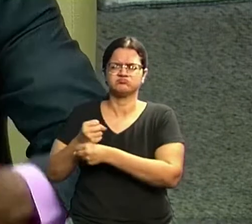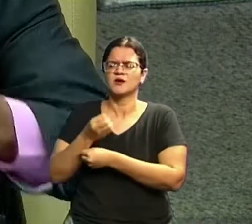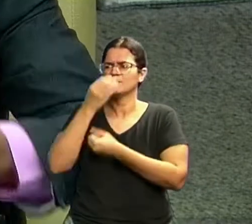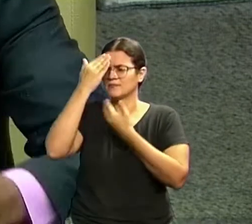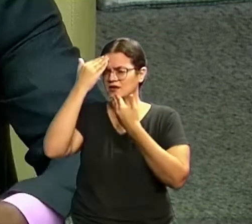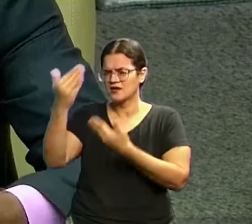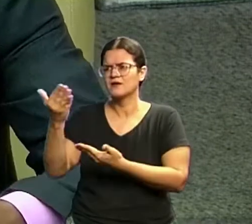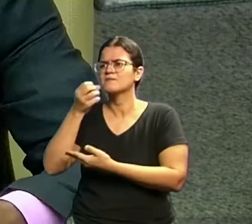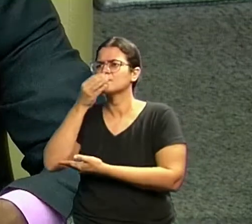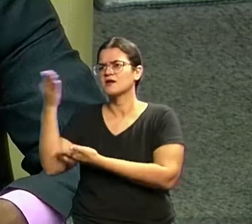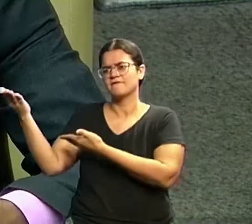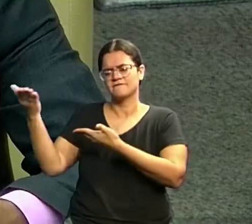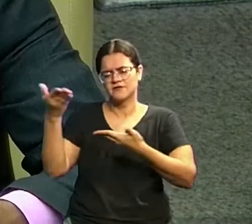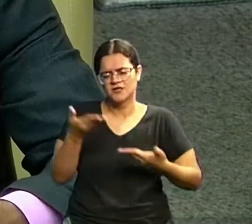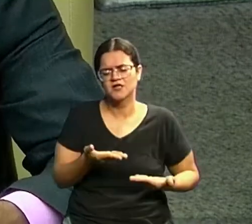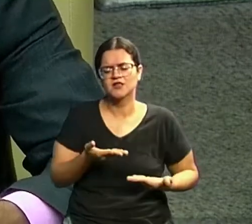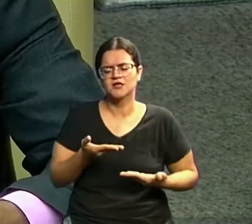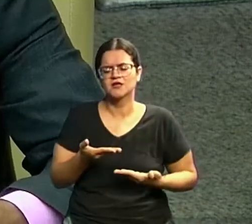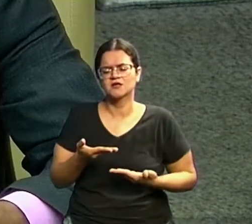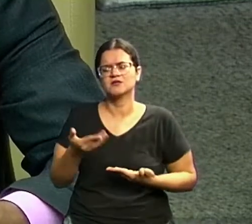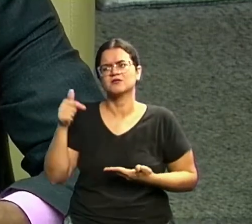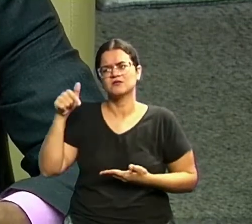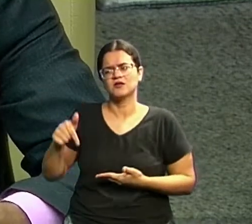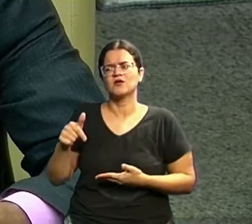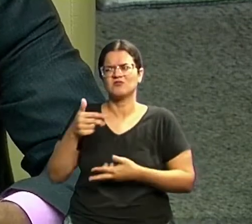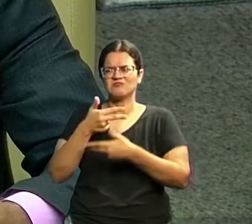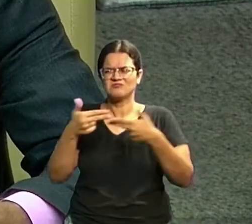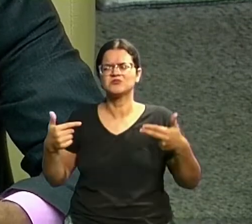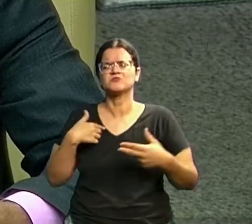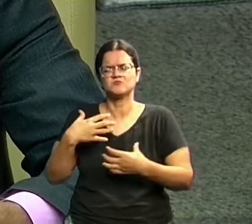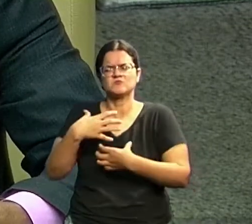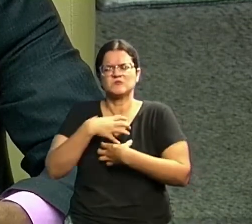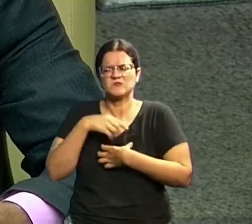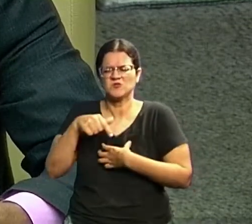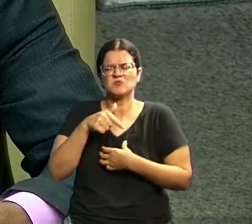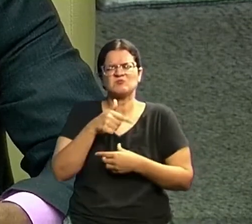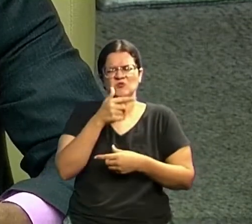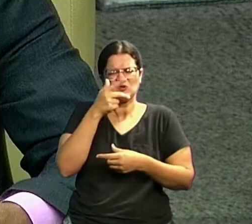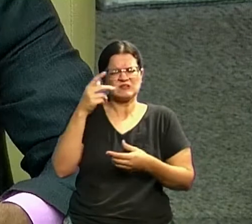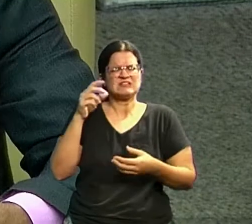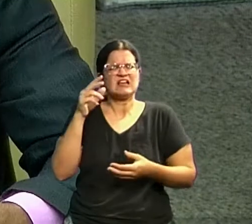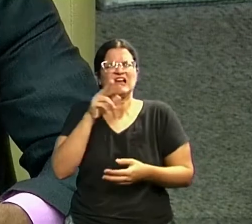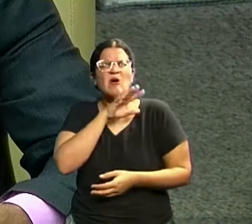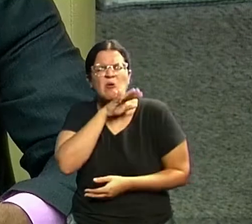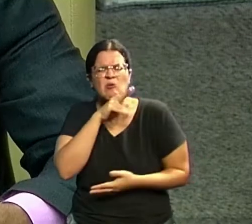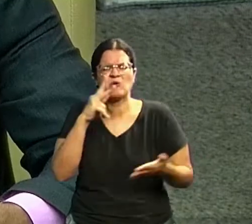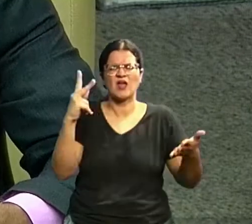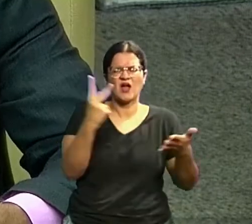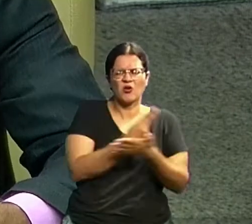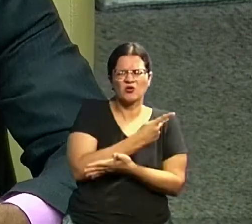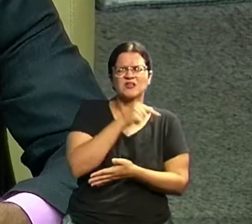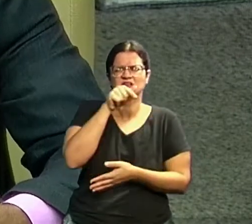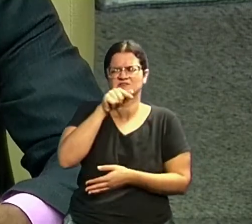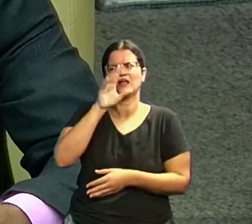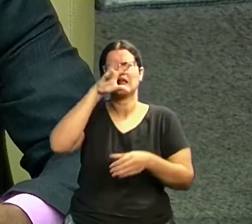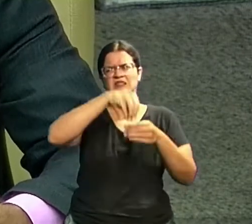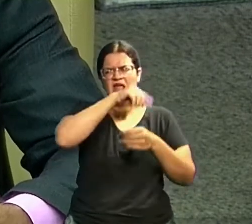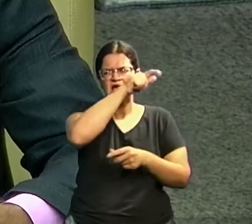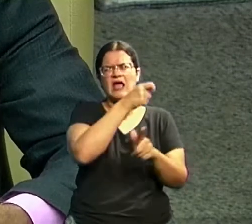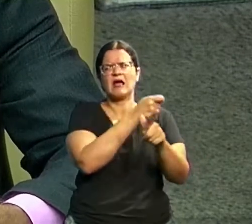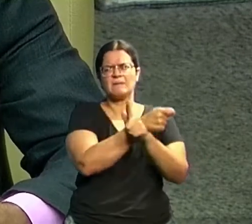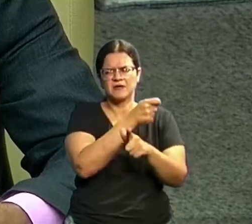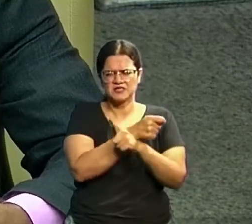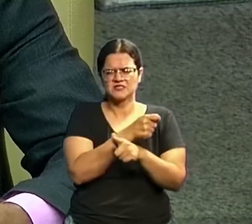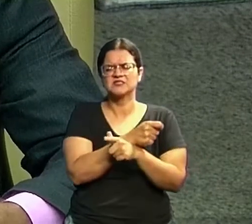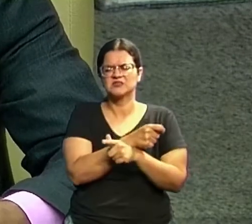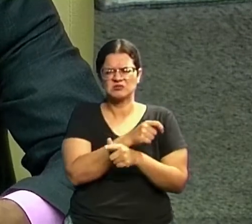seja bem-vinda, minhas considerações, né, a esse ato brutal, agressivo, covarde, selvagem, que foi feito lá na Câmara